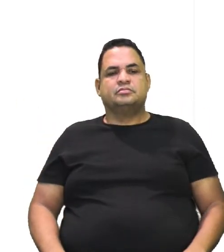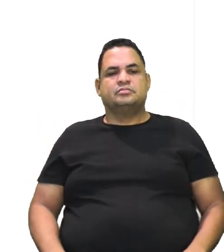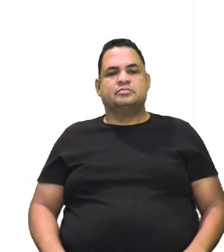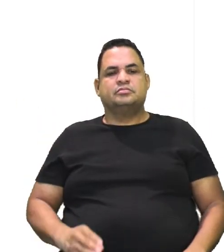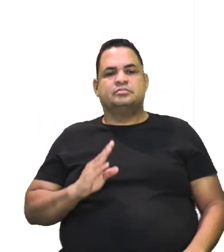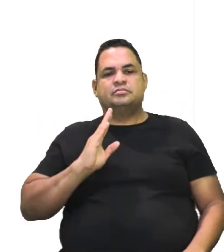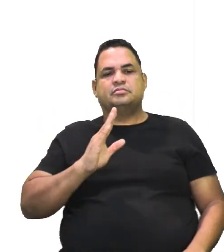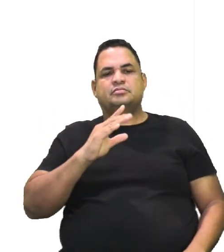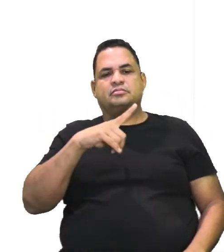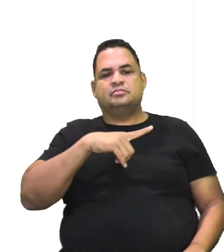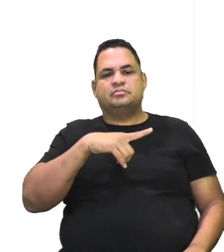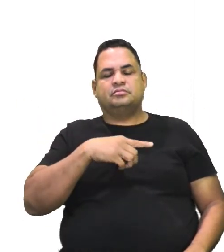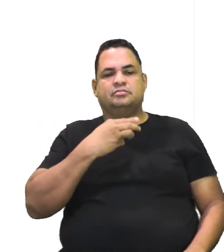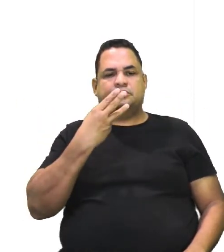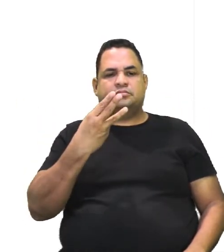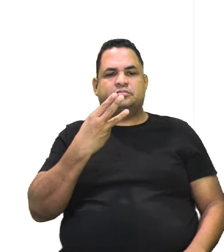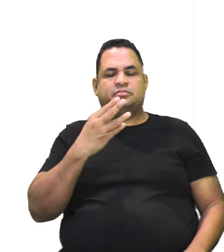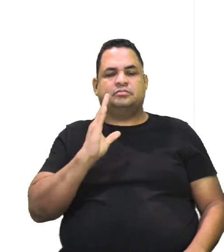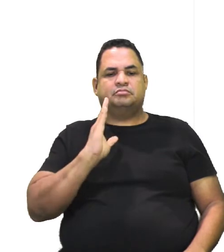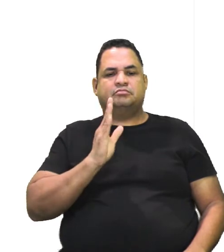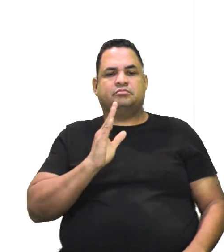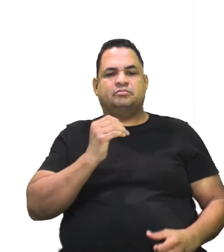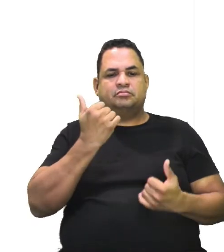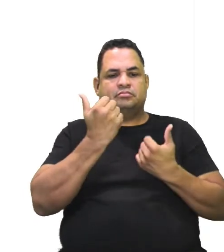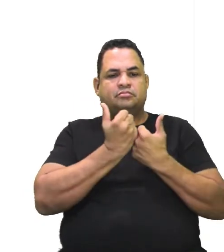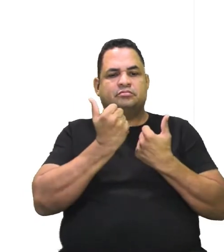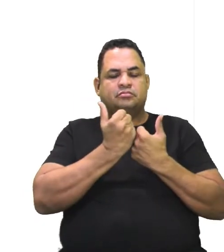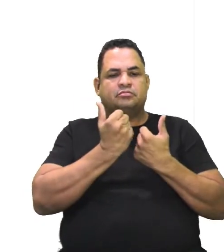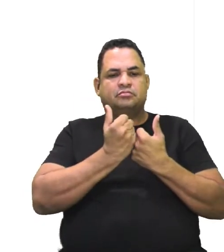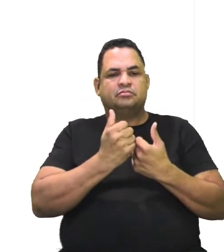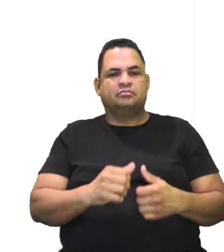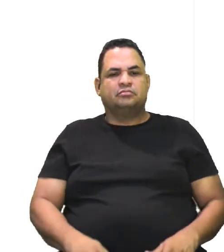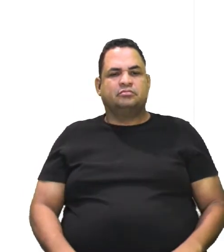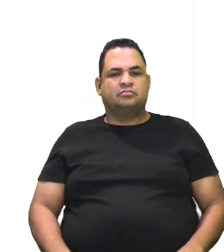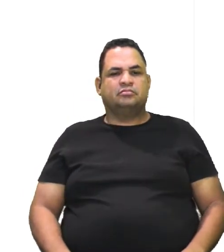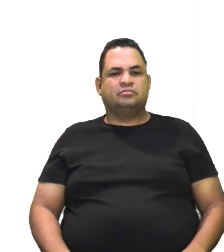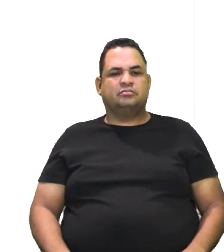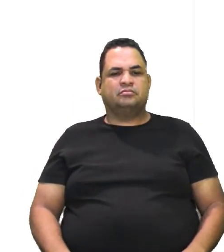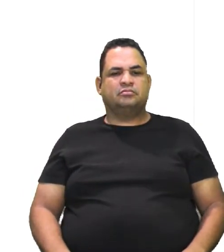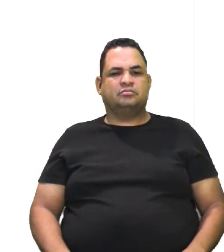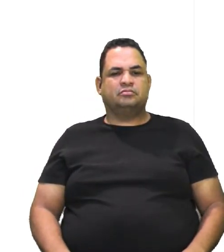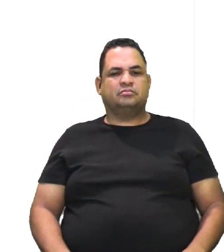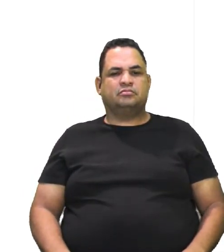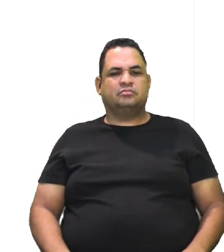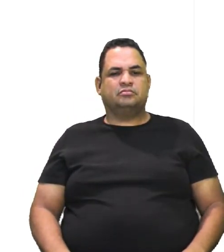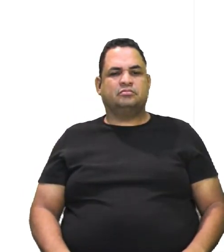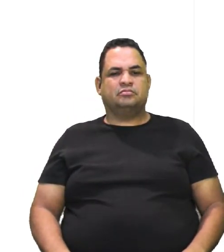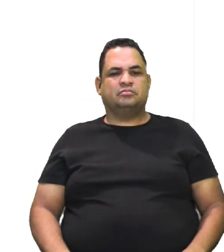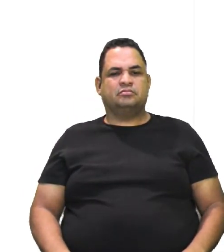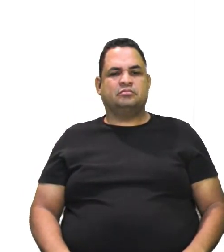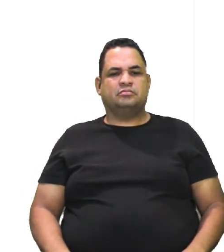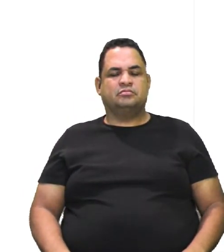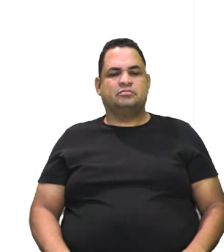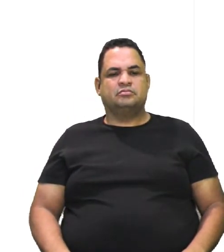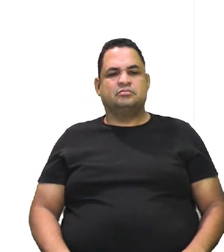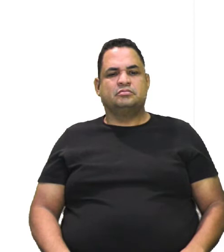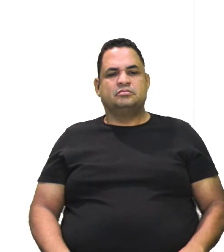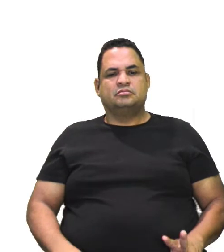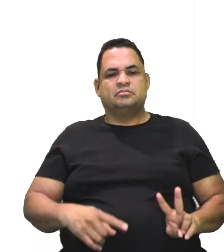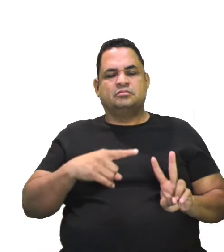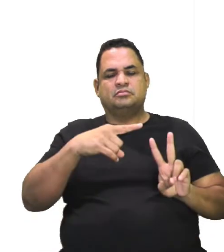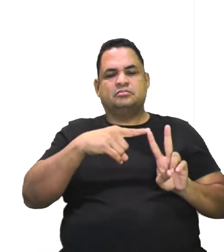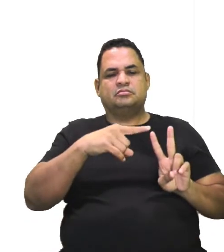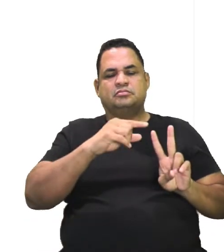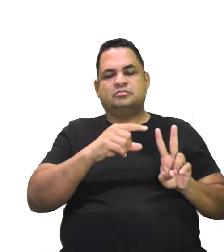pontos já foi dada, né? É 3. A gente poderia já substituir aqui. Ele já disse que vale 3. Raiz, o x do